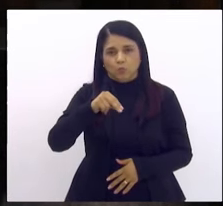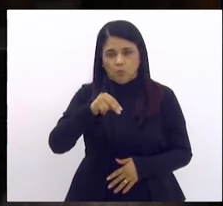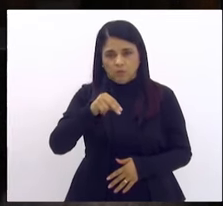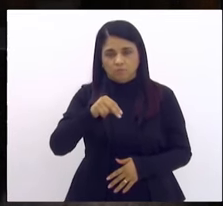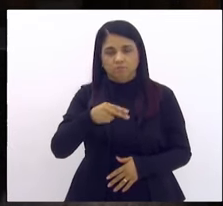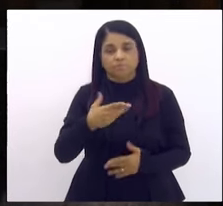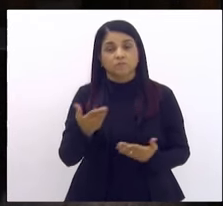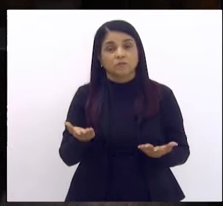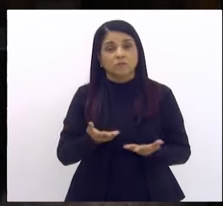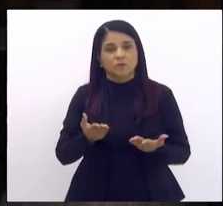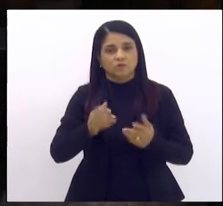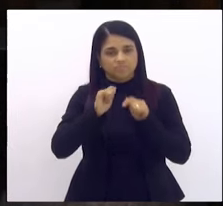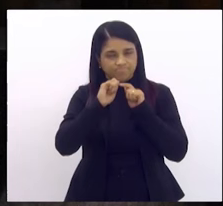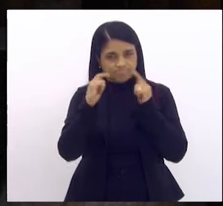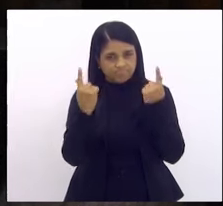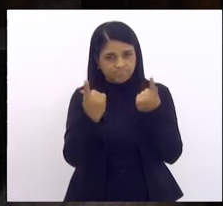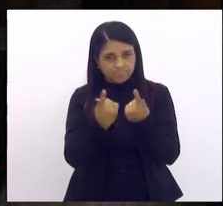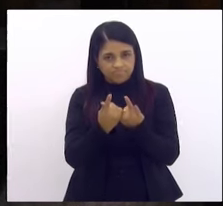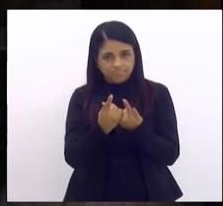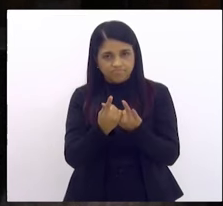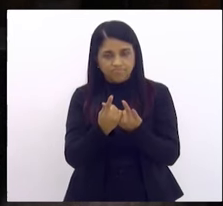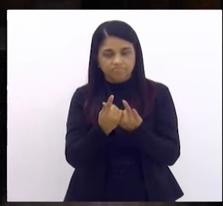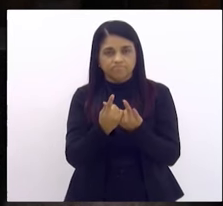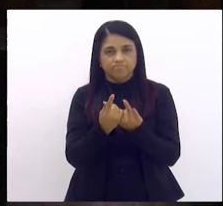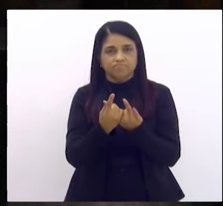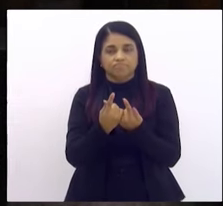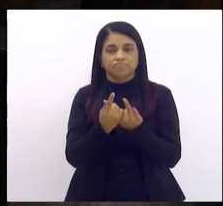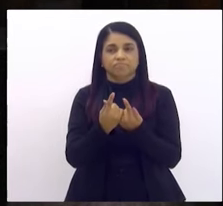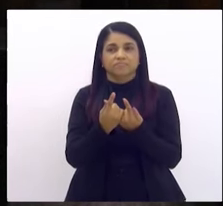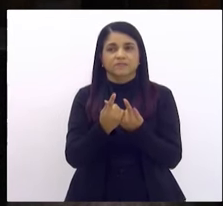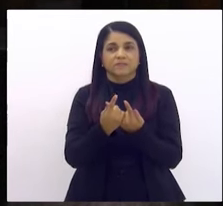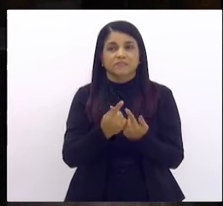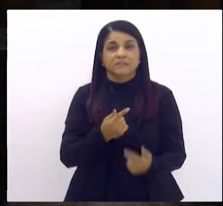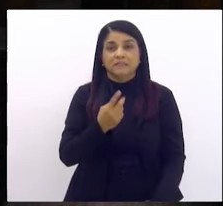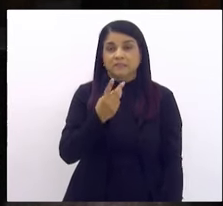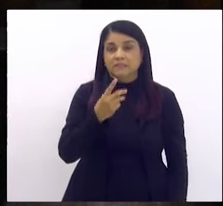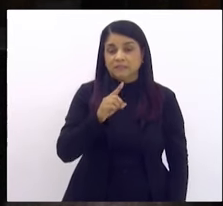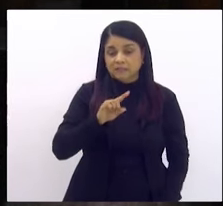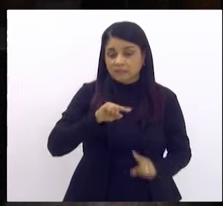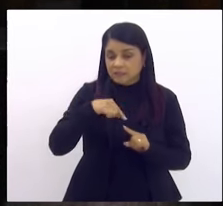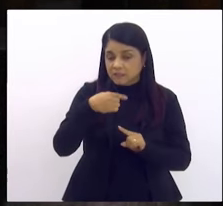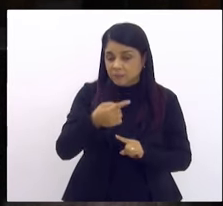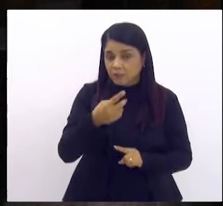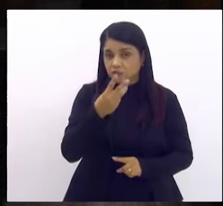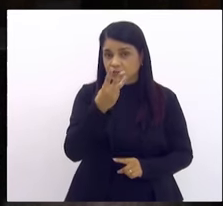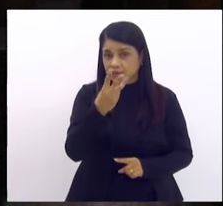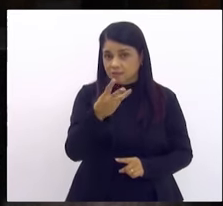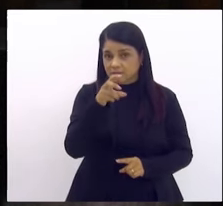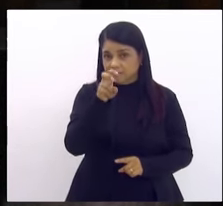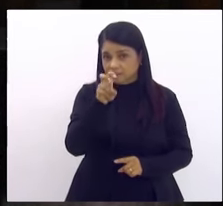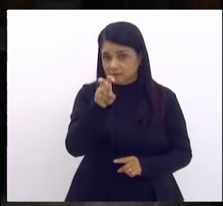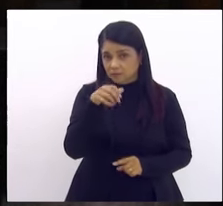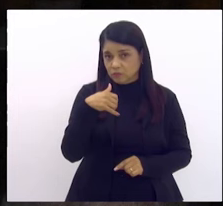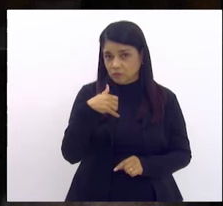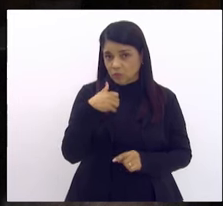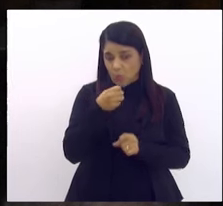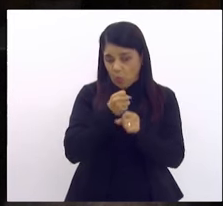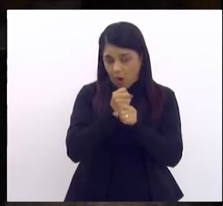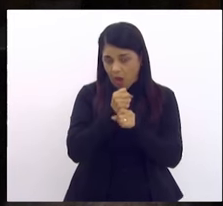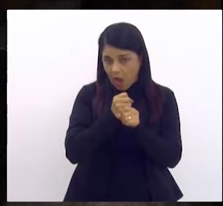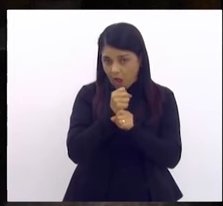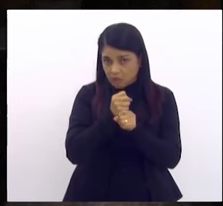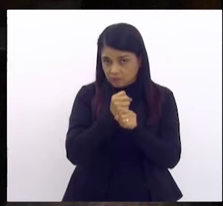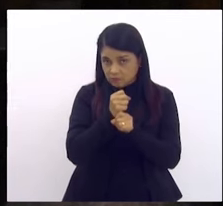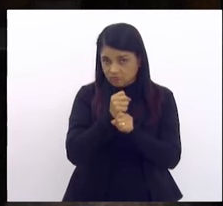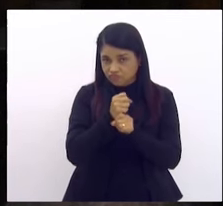Hoje, aqui na Alerj, após 35 anos, tenho orgulho e quero